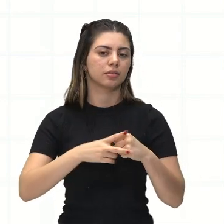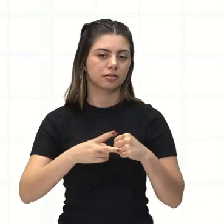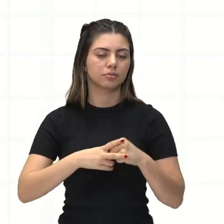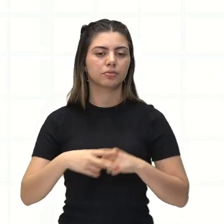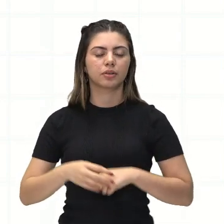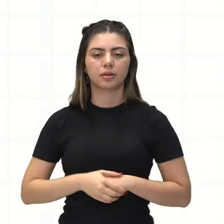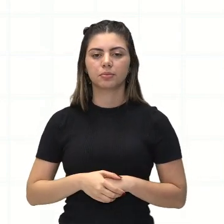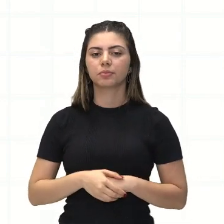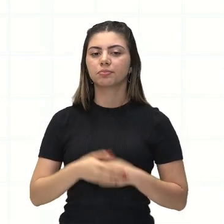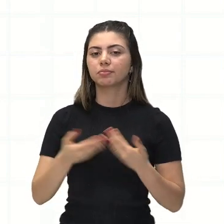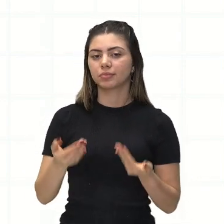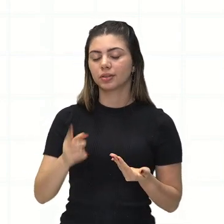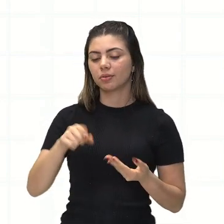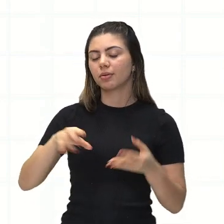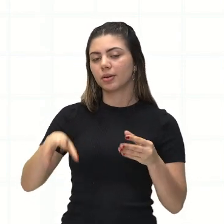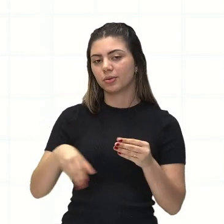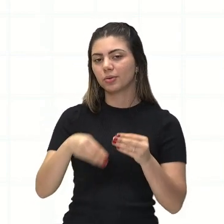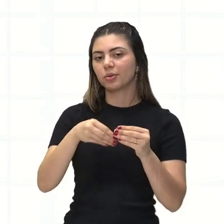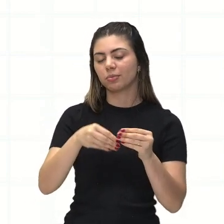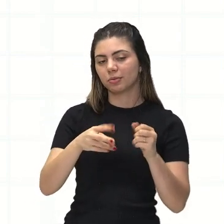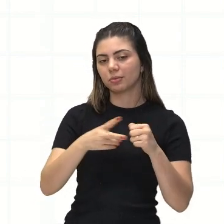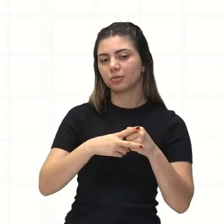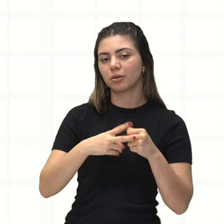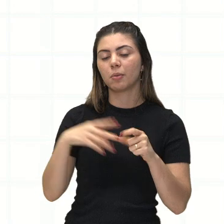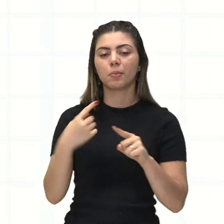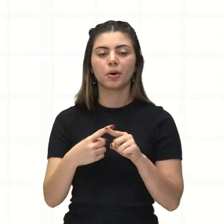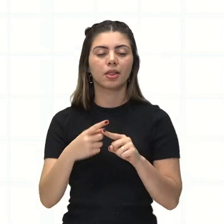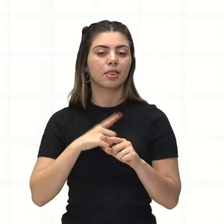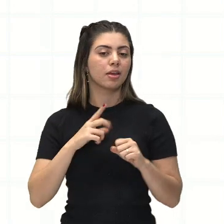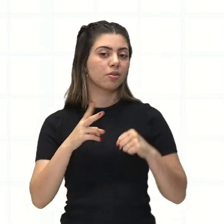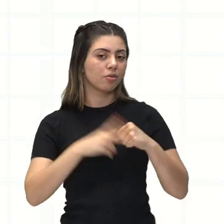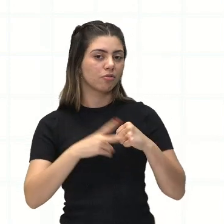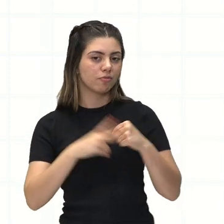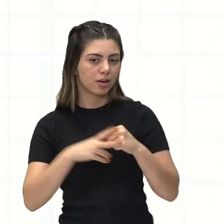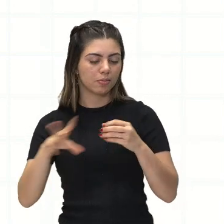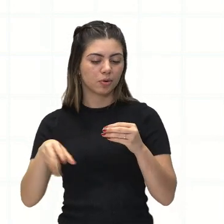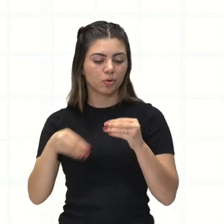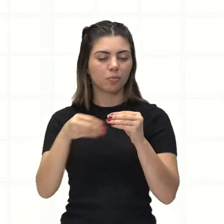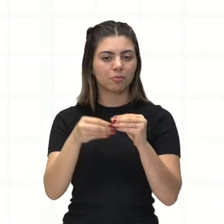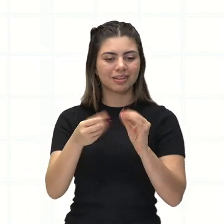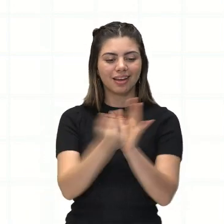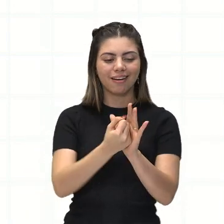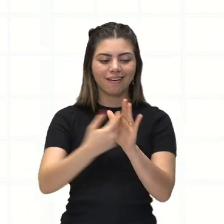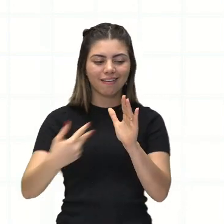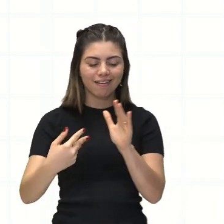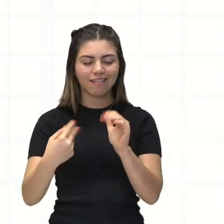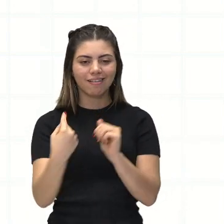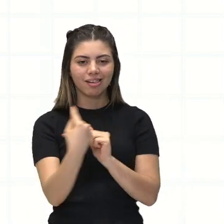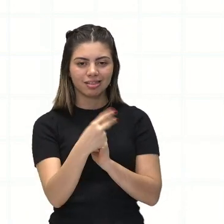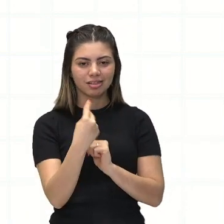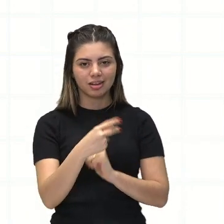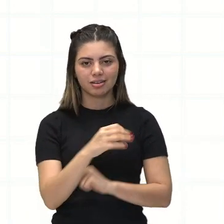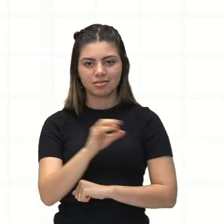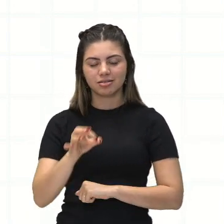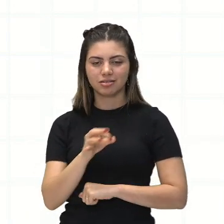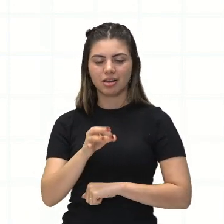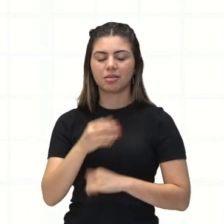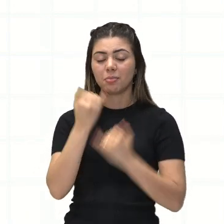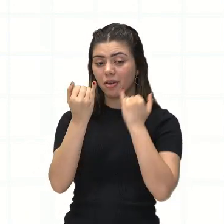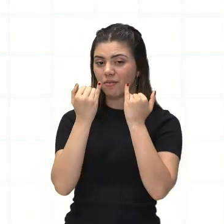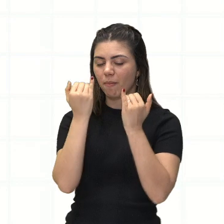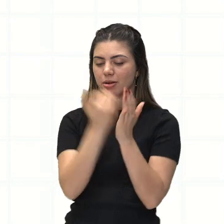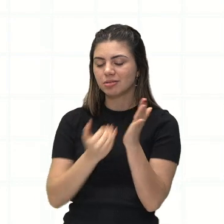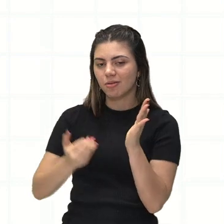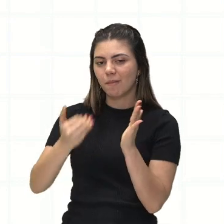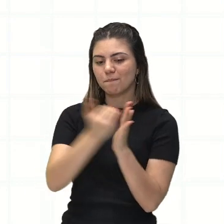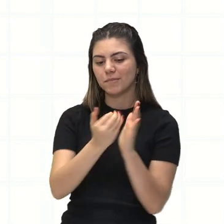isso que ele é esse complemento, porque eu vou ter o verbo, eu vou ter esse complemento que vai adicionar alguma informação